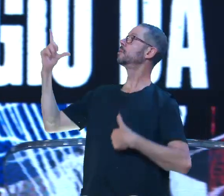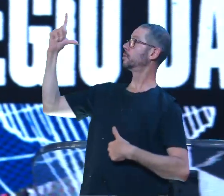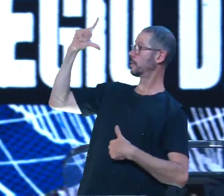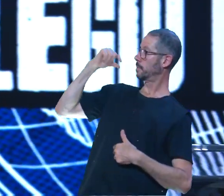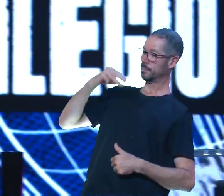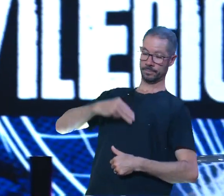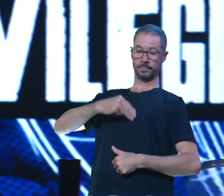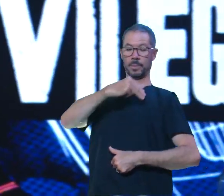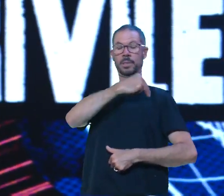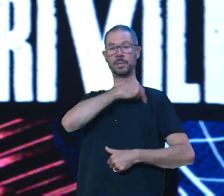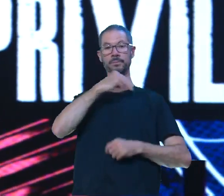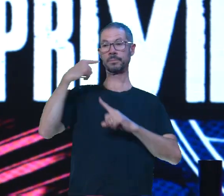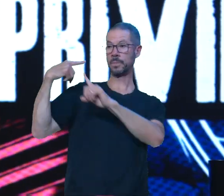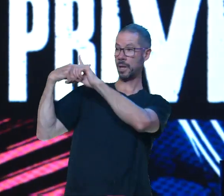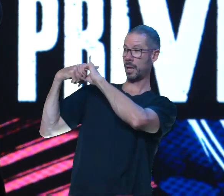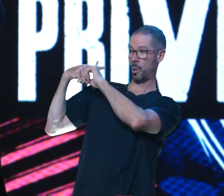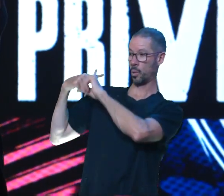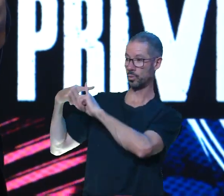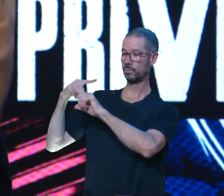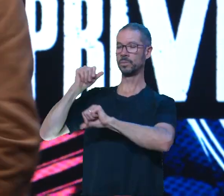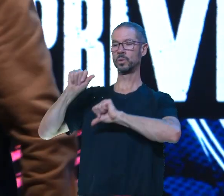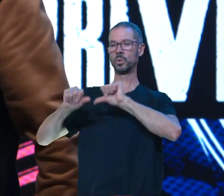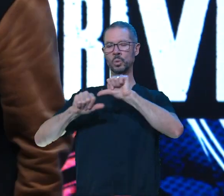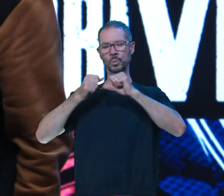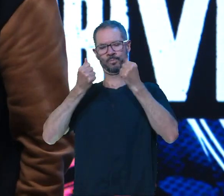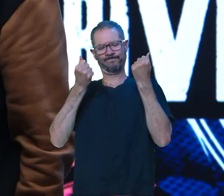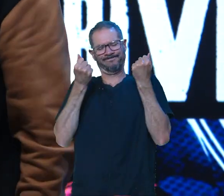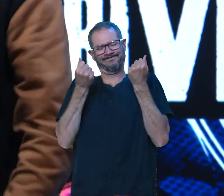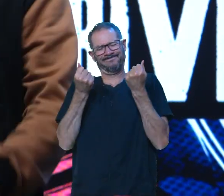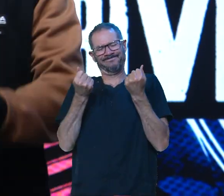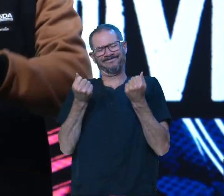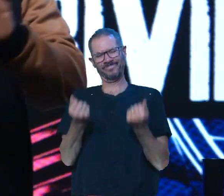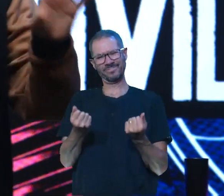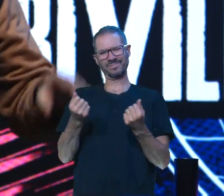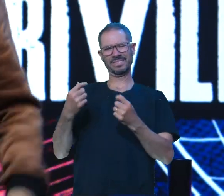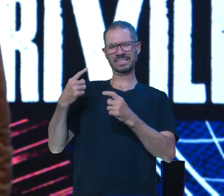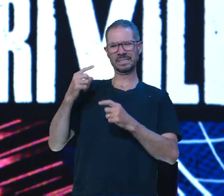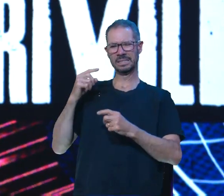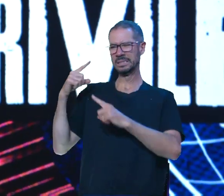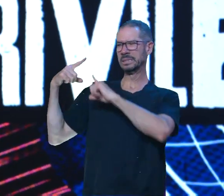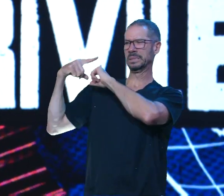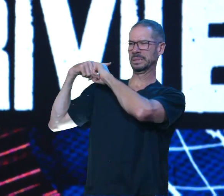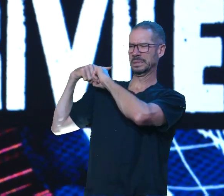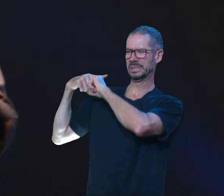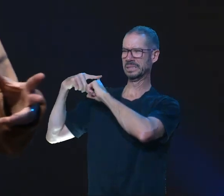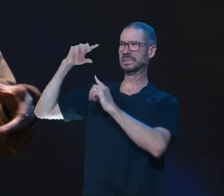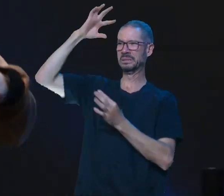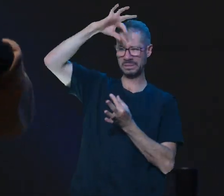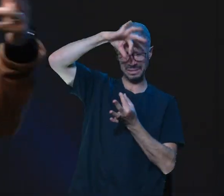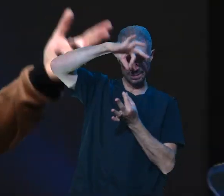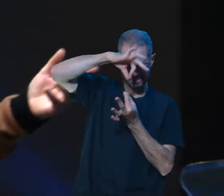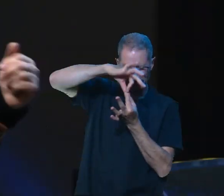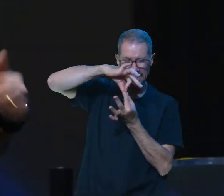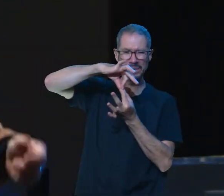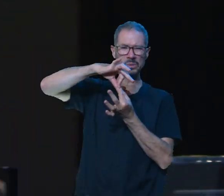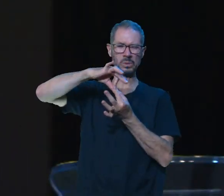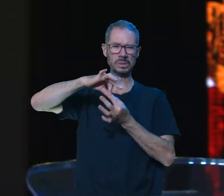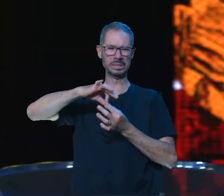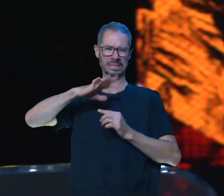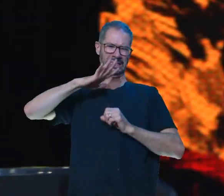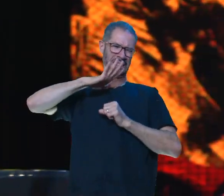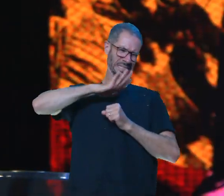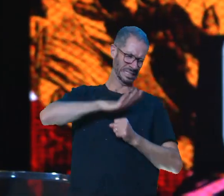ministério, que a cruz se torna pesada. Mesmo andando no Espírito, expressões,